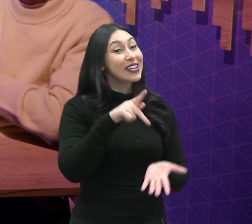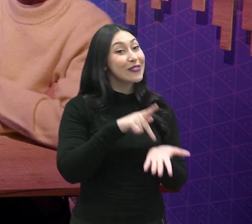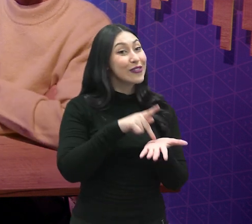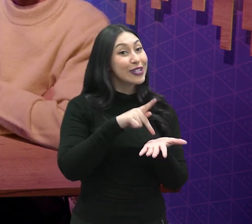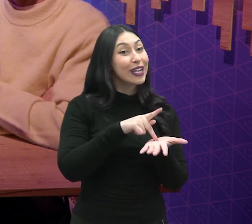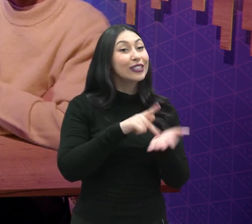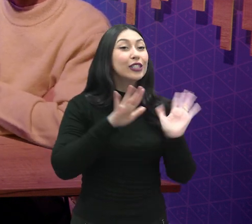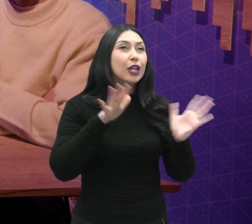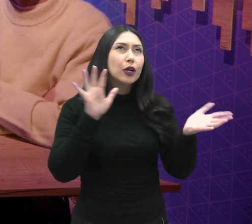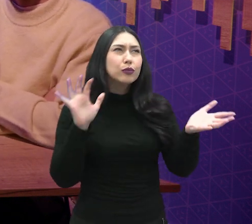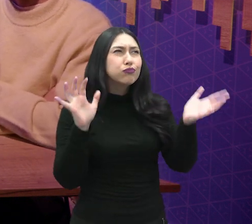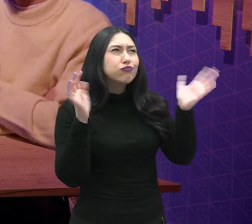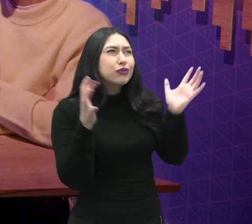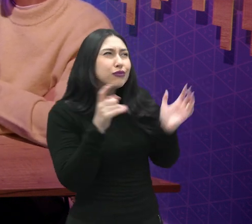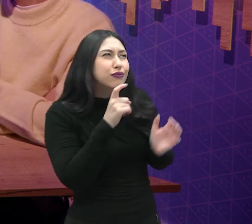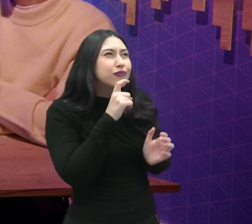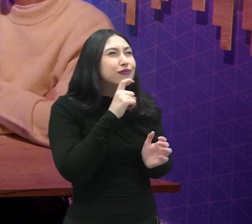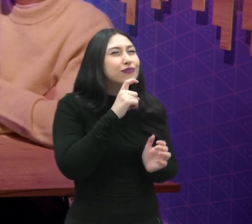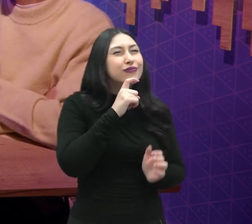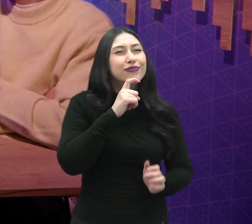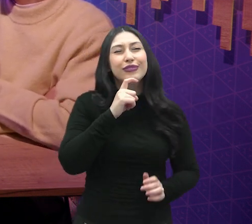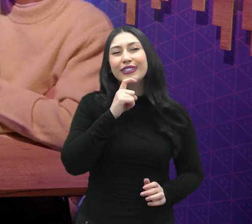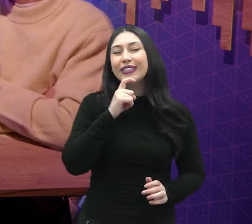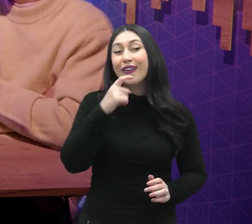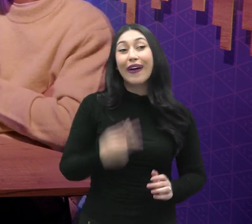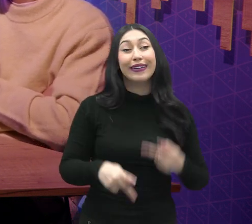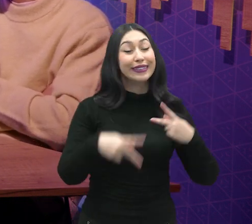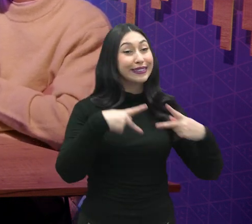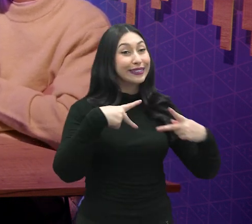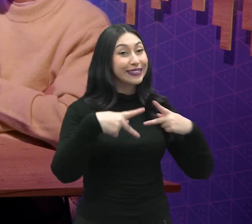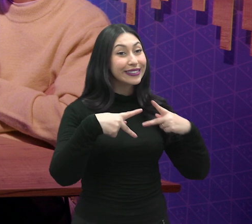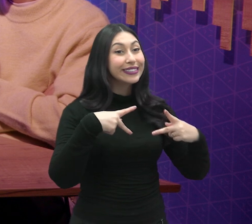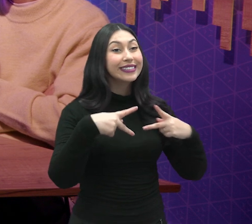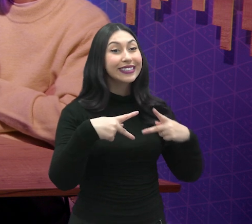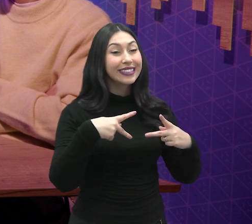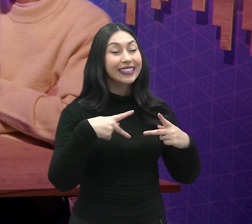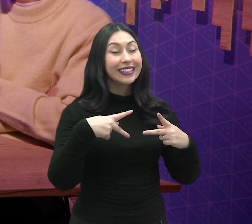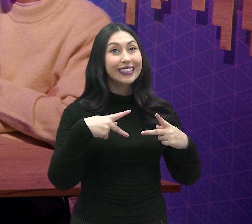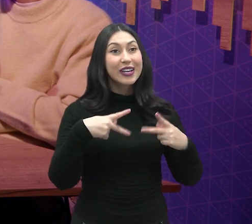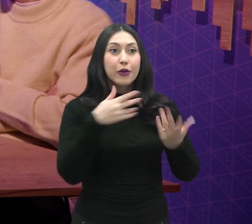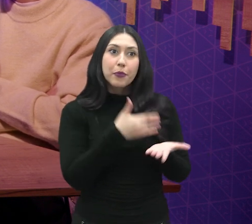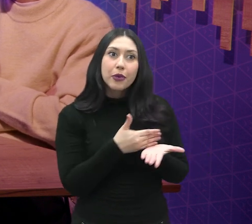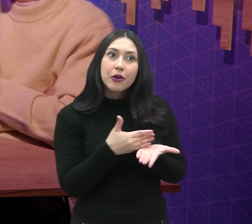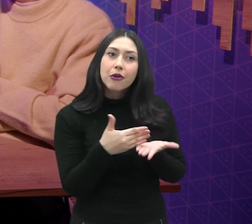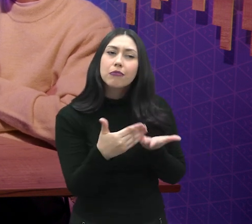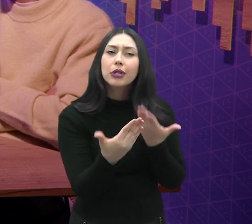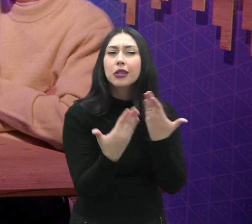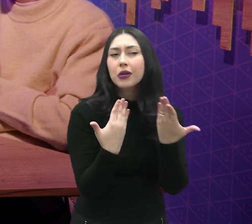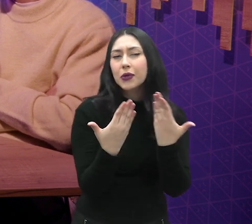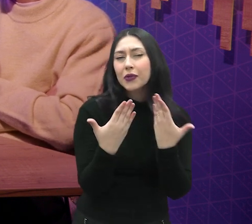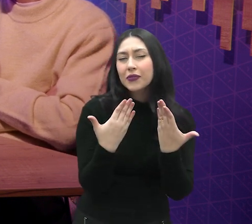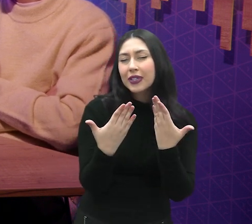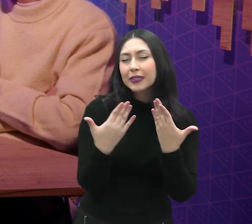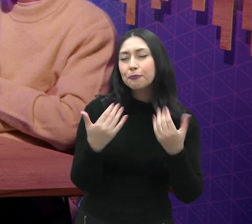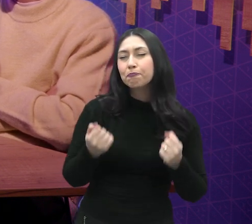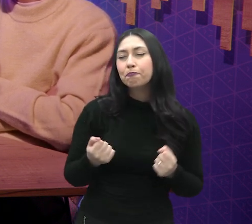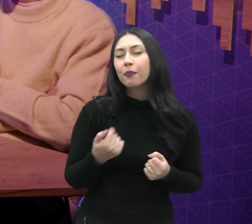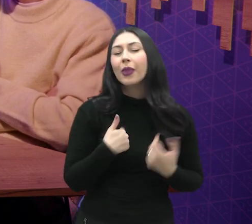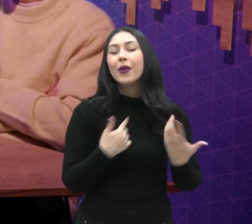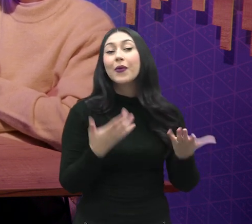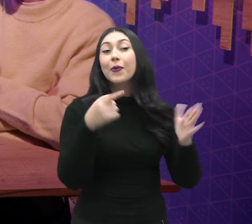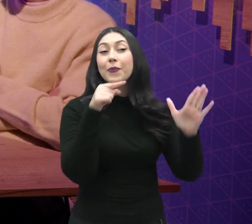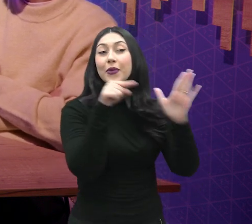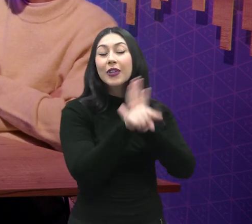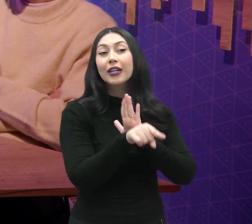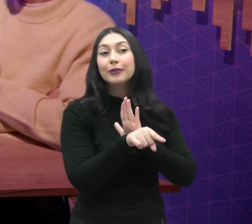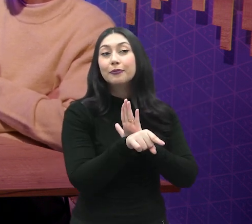gente já tá entrando aí nesse climinha mais frio aqui em São José. E para começar esse assunto, Vitor, eu